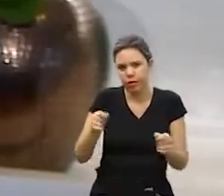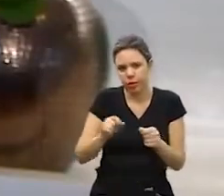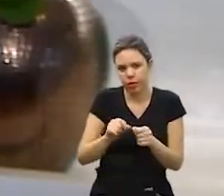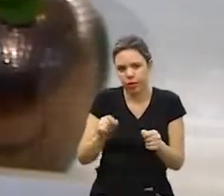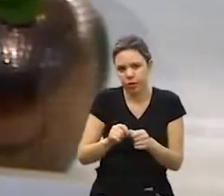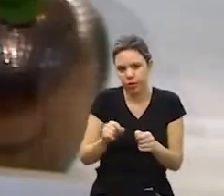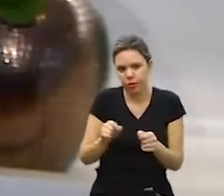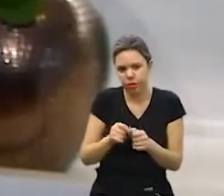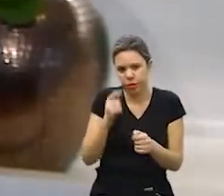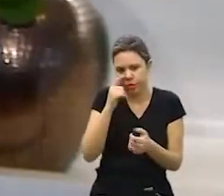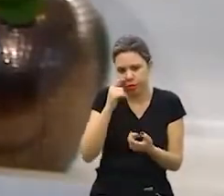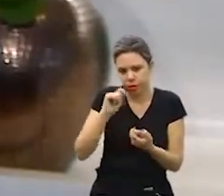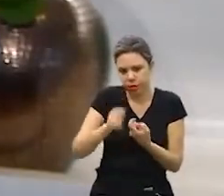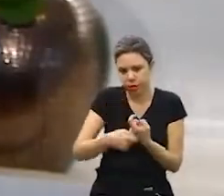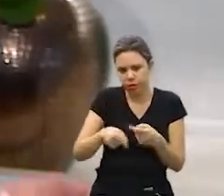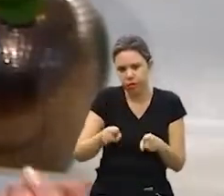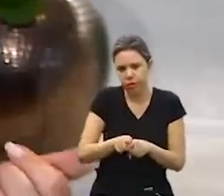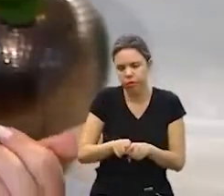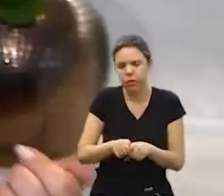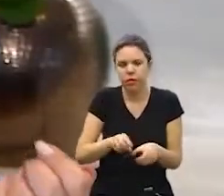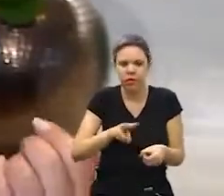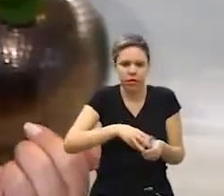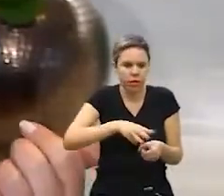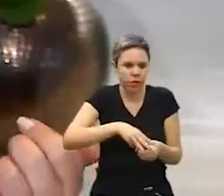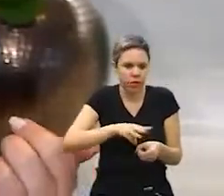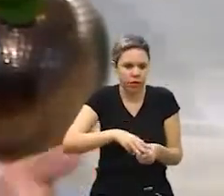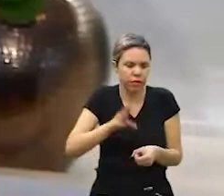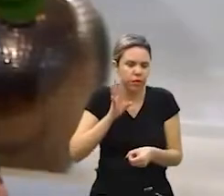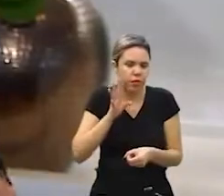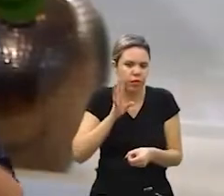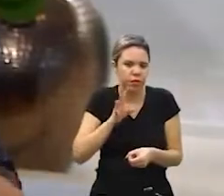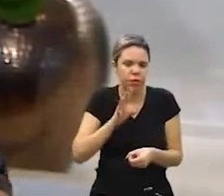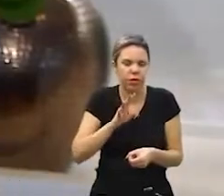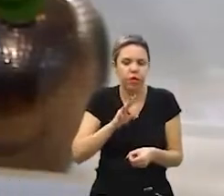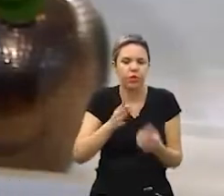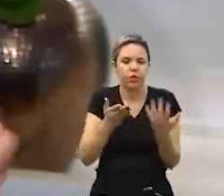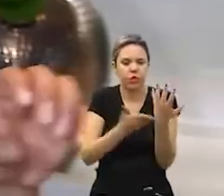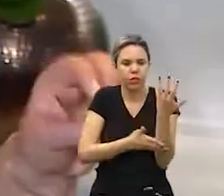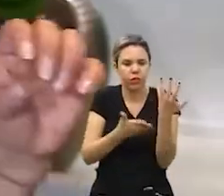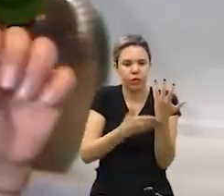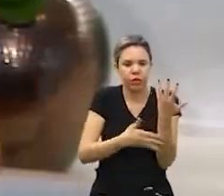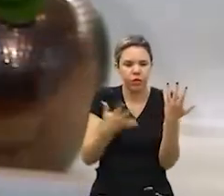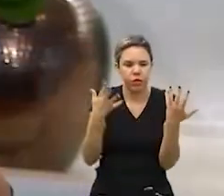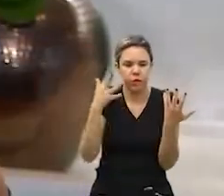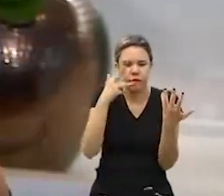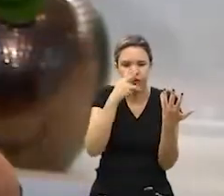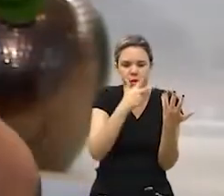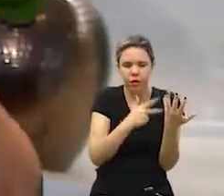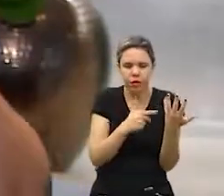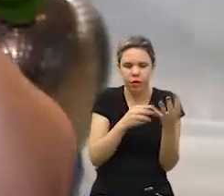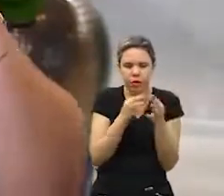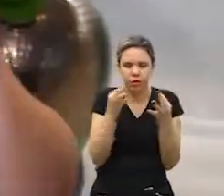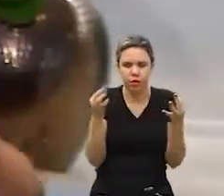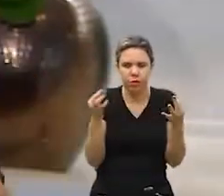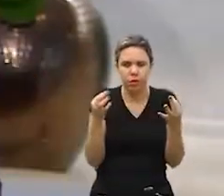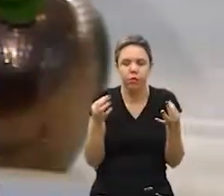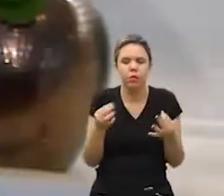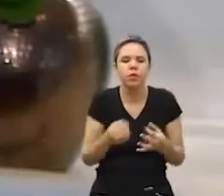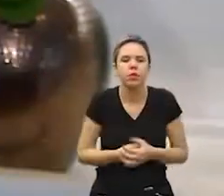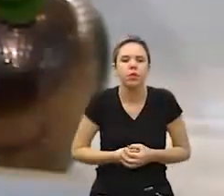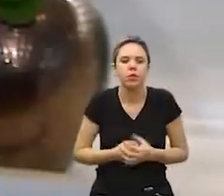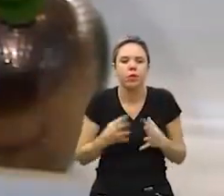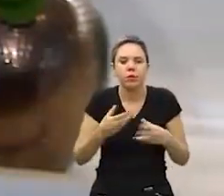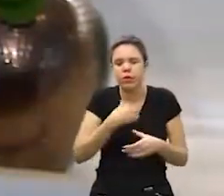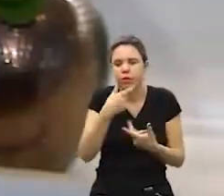pitaia, com tangerina dá pra fazer também. Kiwi é muito legal. Abacaxi, o abacaxi fica lindo, desidratado, parecendo os veinhos dele